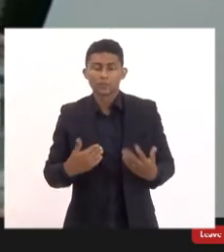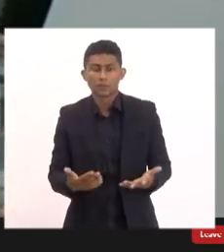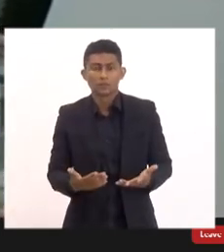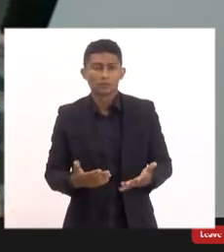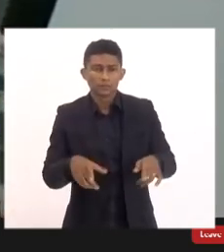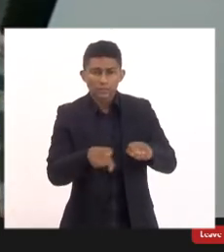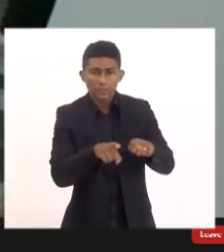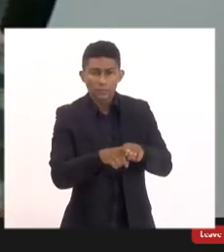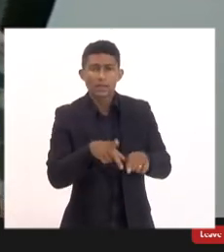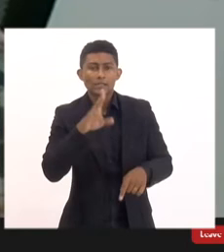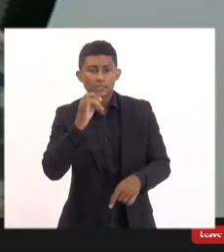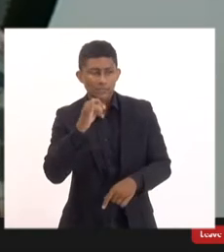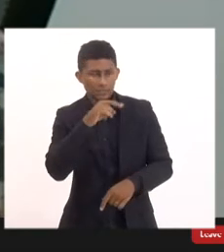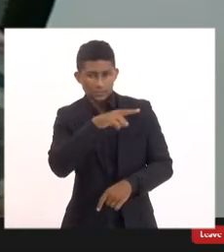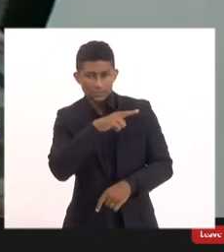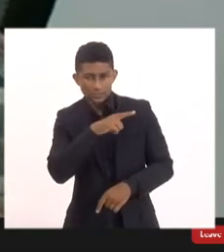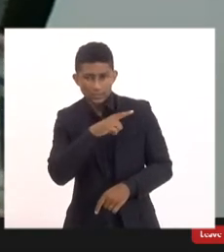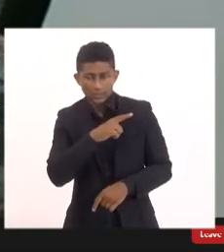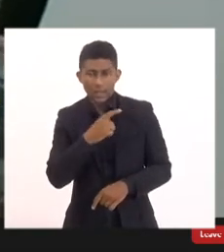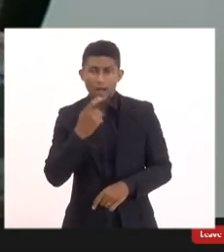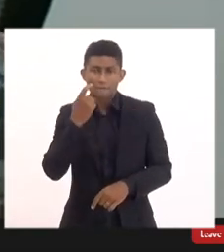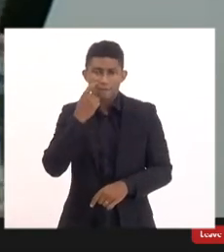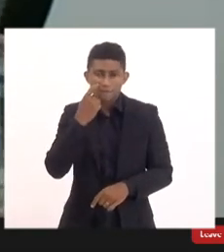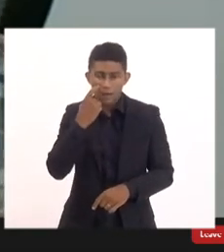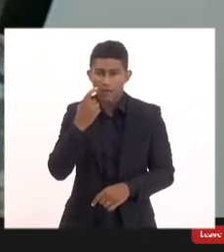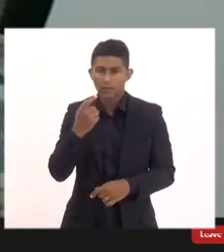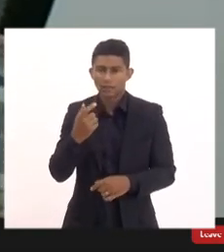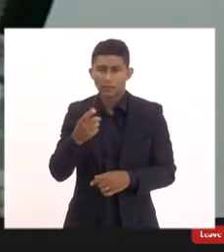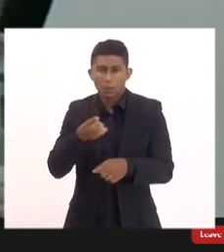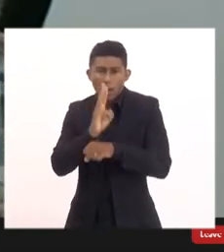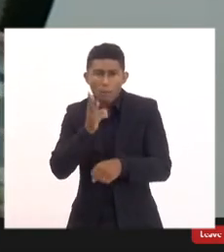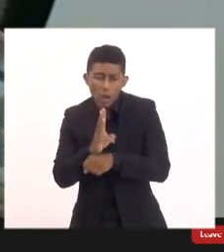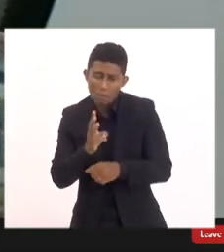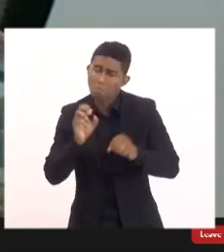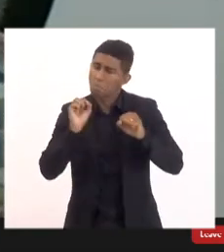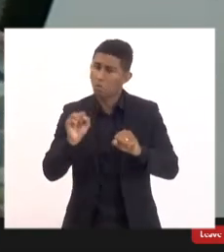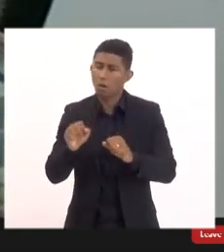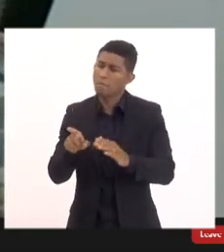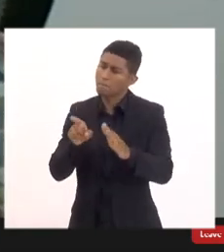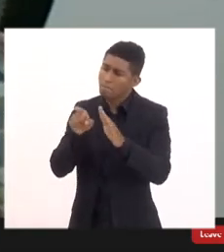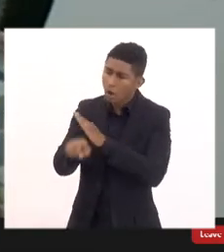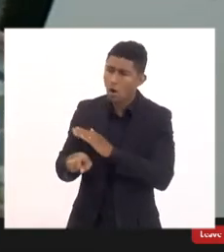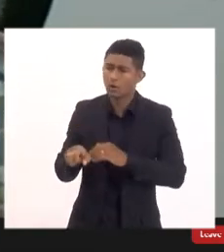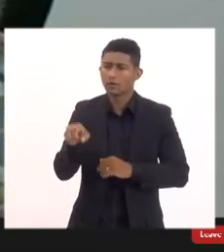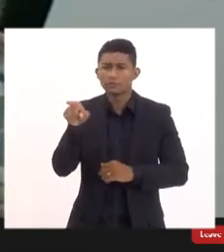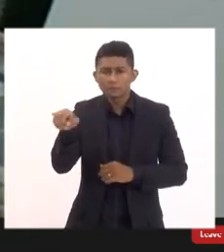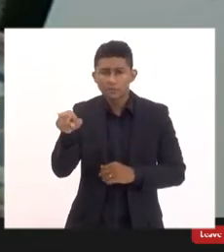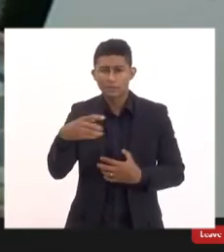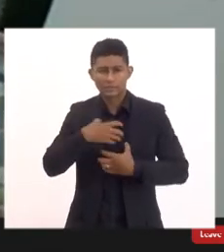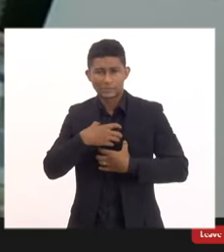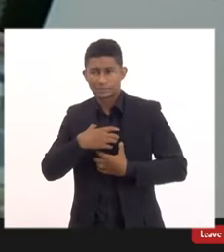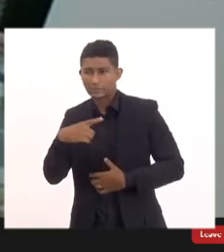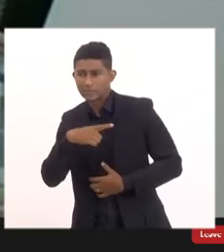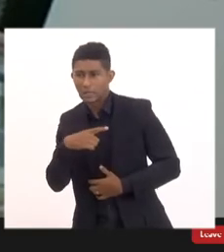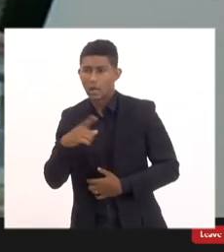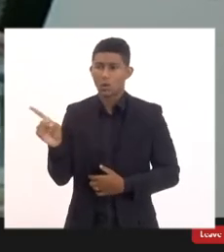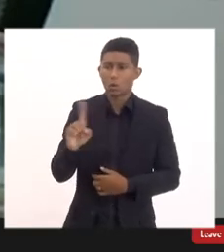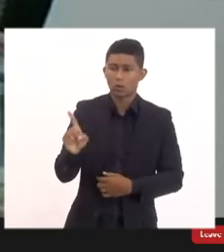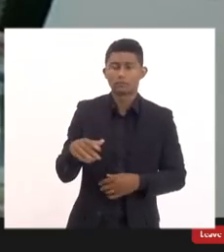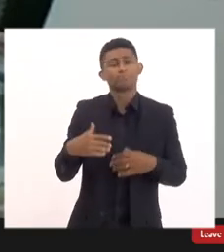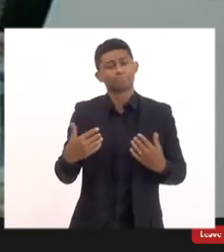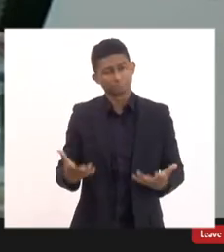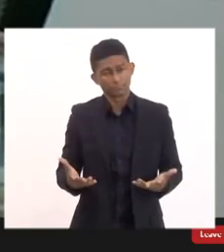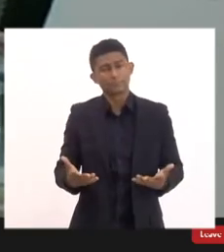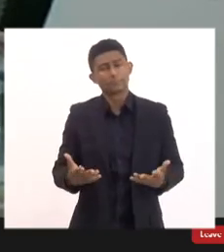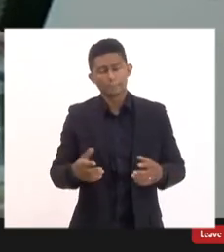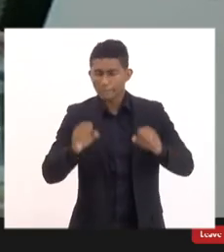com WhatsApp, enfim, questionários. Aí você tem uma gama de possibilidades que o Estado, os